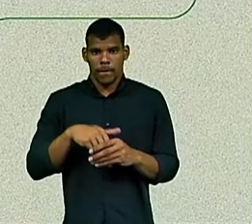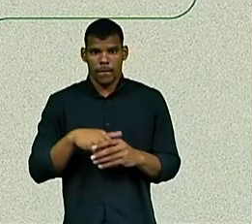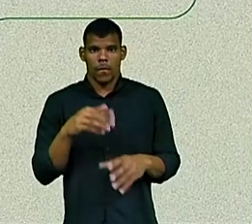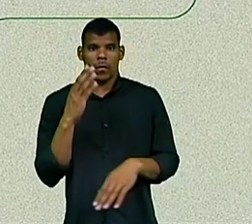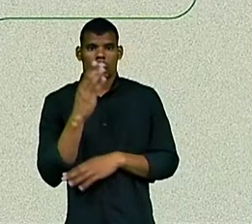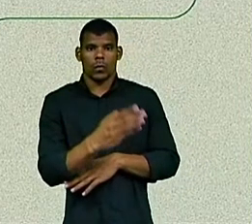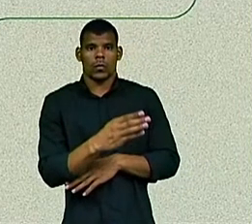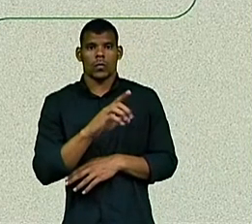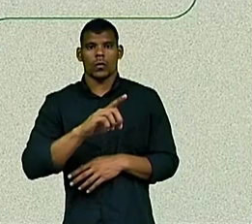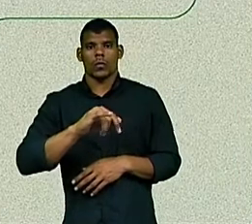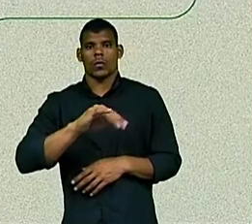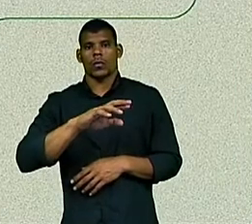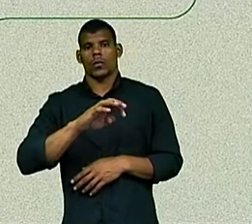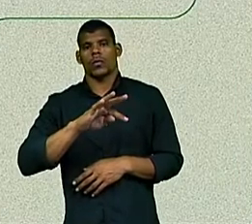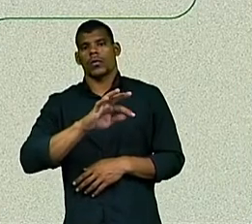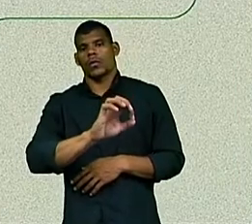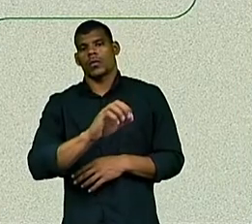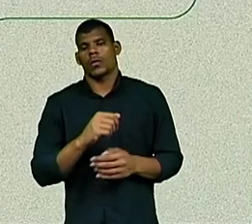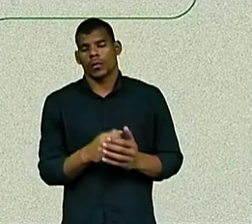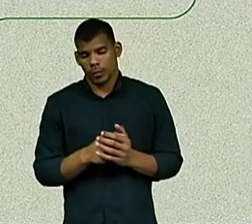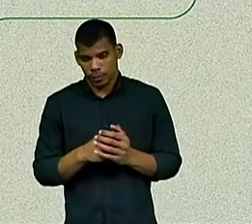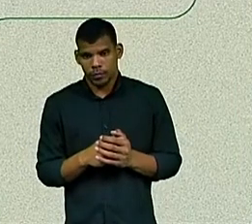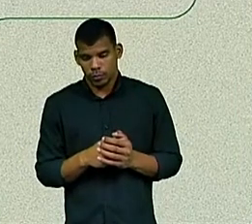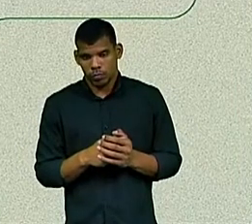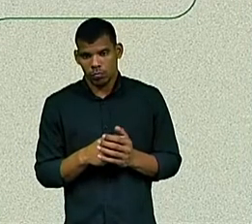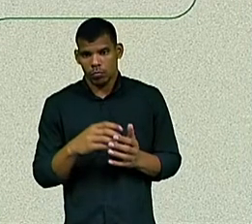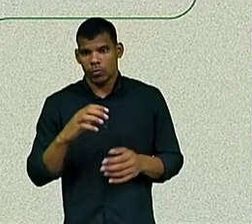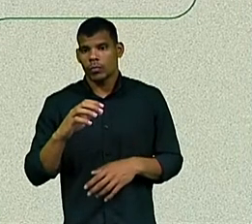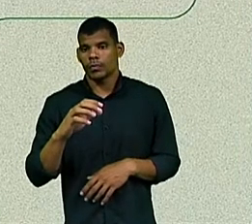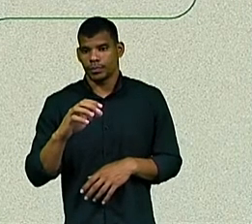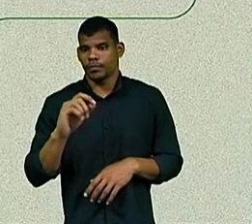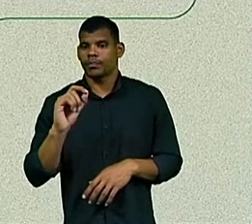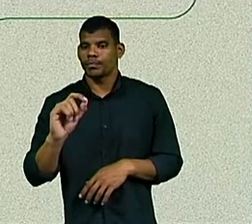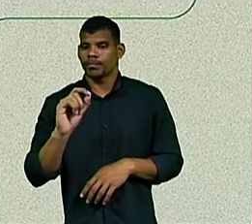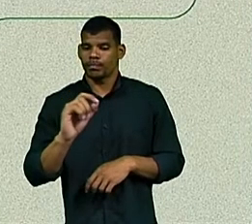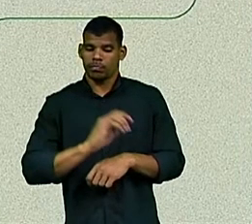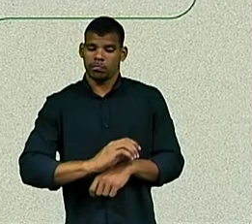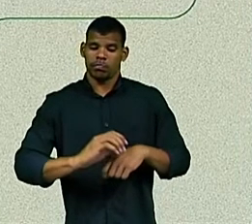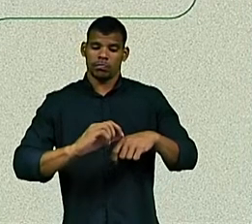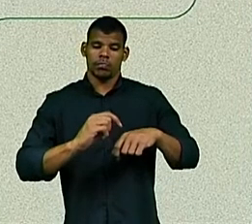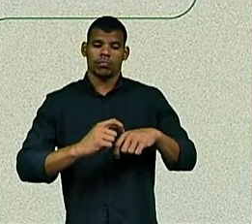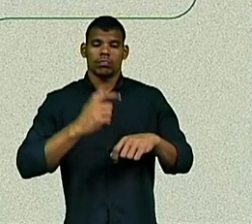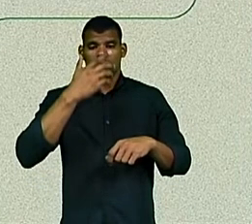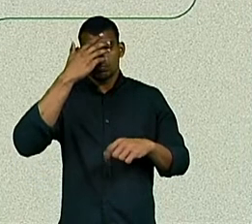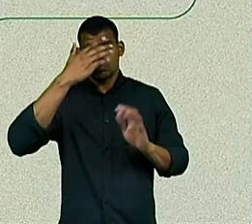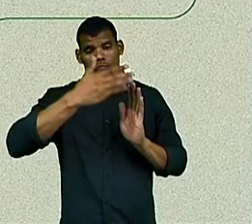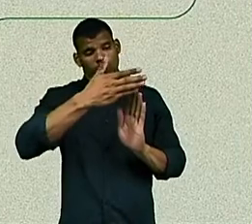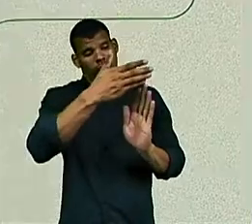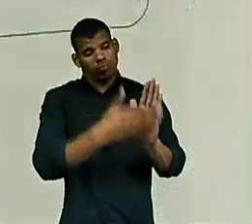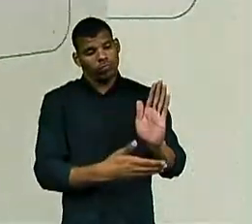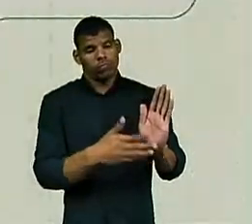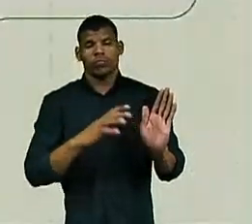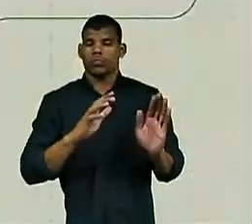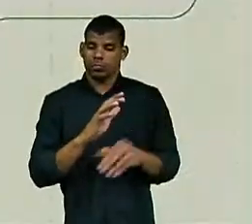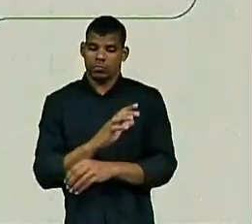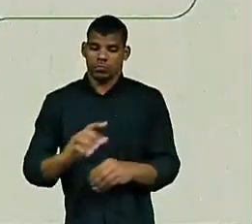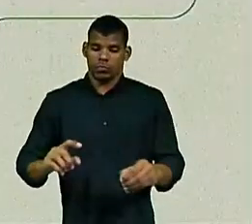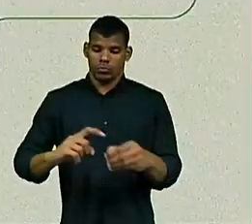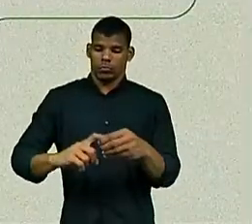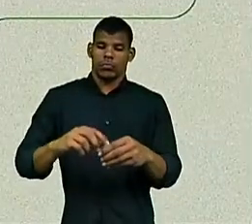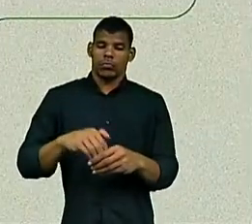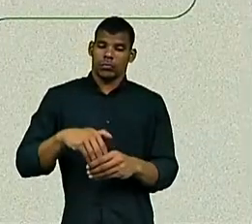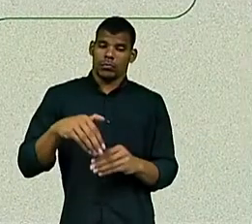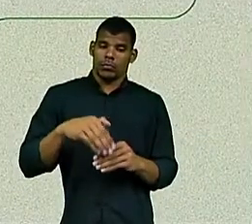é que confirma o retorno das eleições diretas para o Brasil eleições diretas que vão acontecer